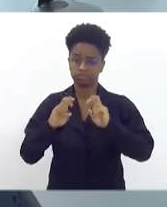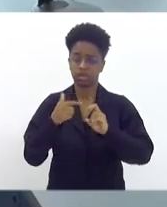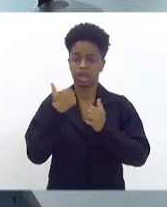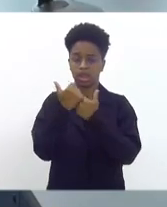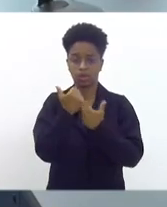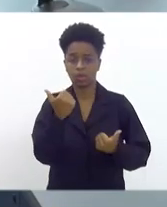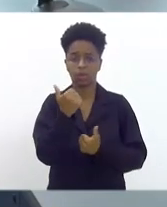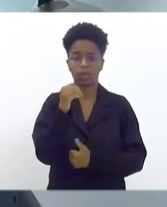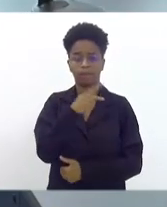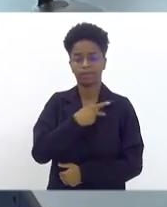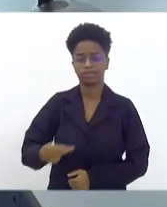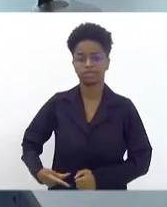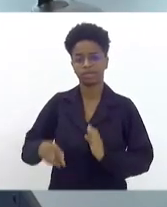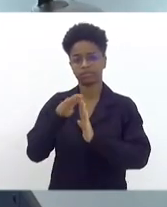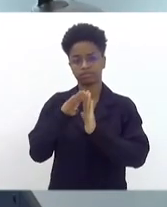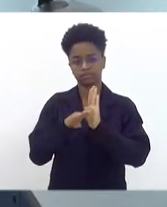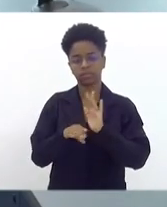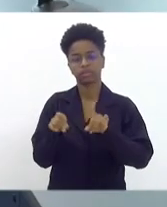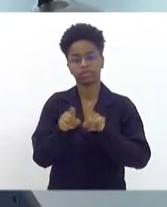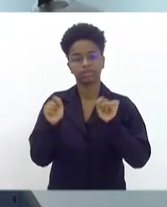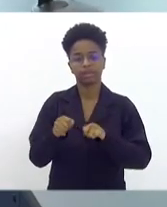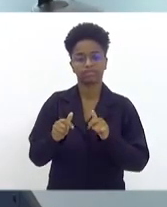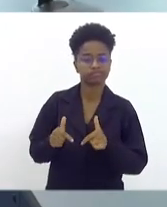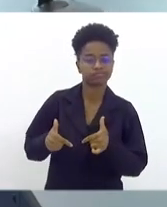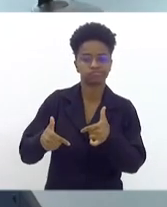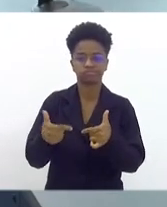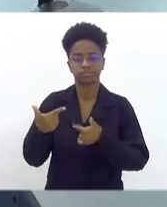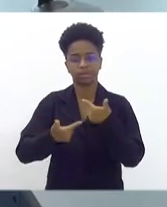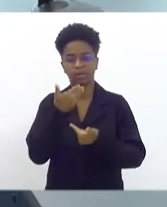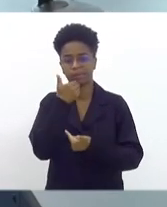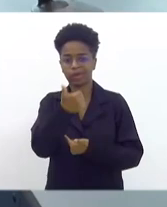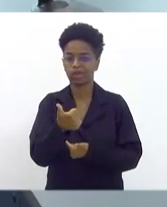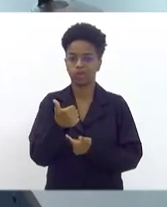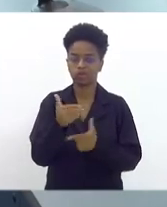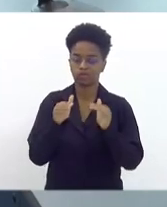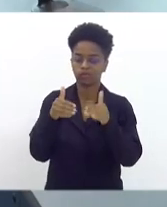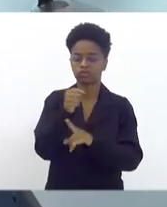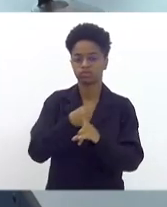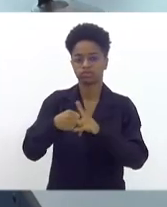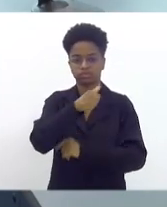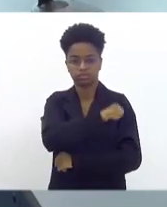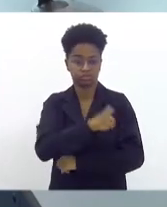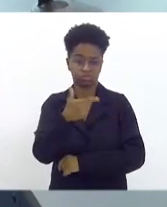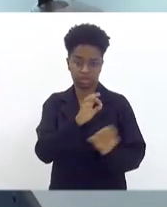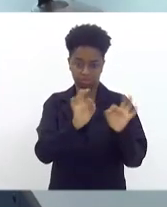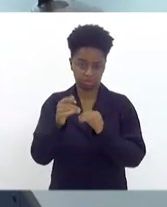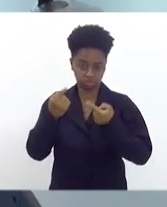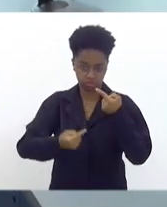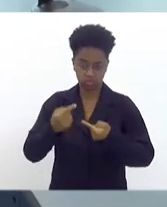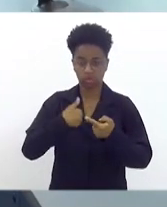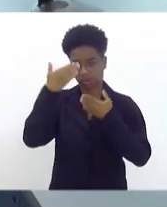co-presidente dessa pauta para que a gente faça o melhor trabalho possível para a sociedade fluminense. Nada mais havendo a tratar, gostaria de